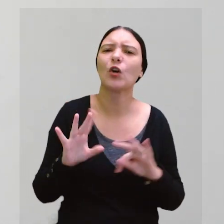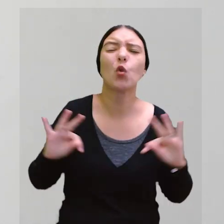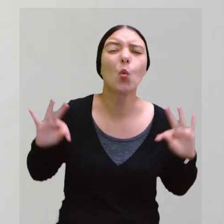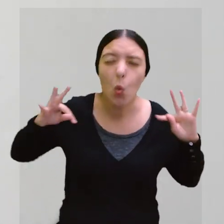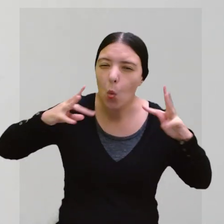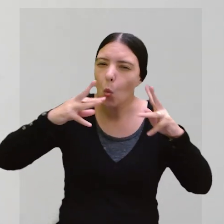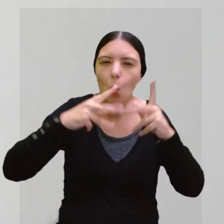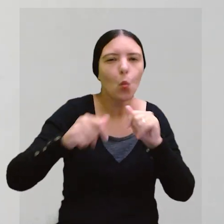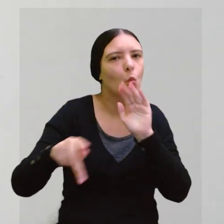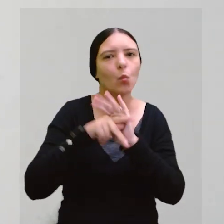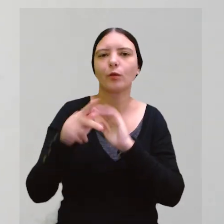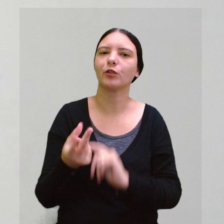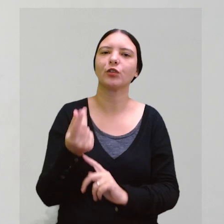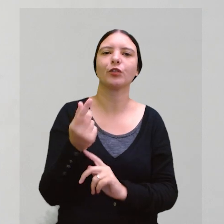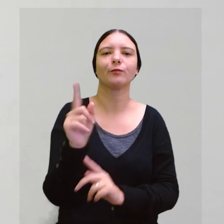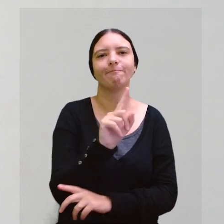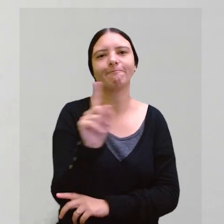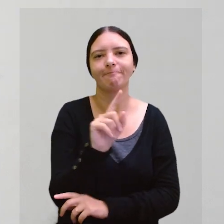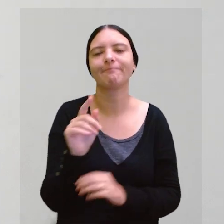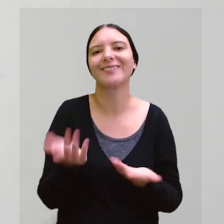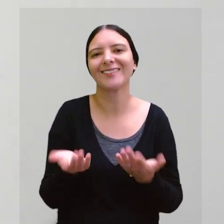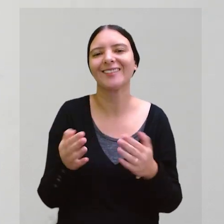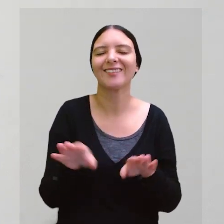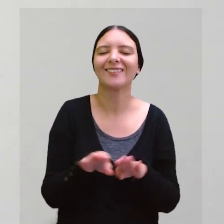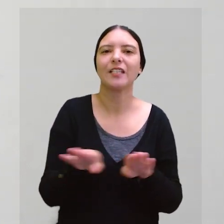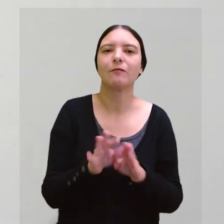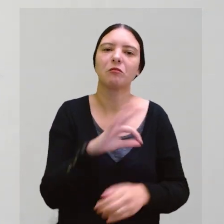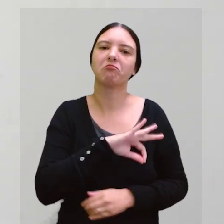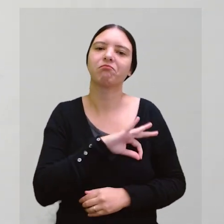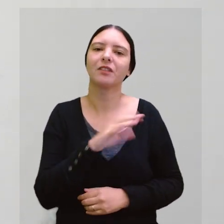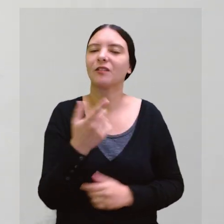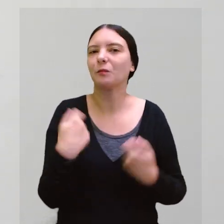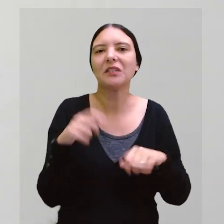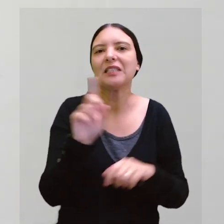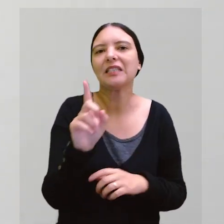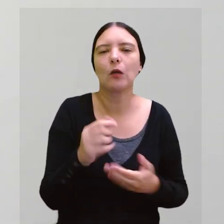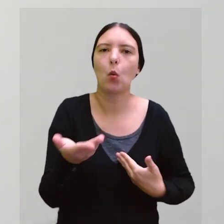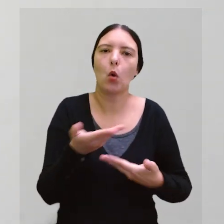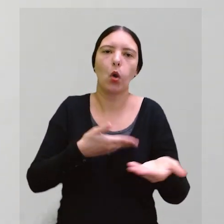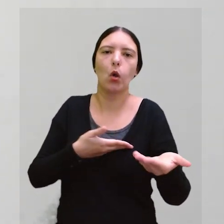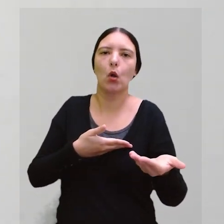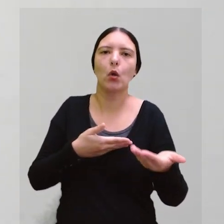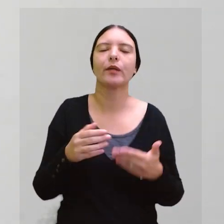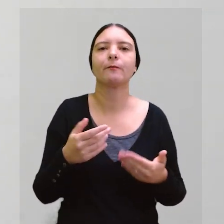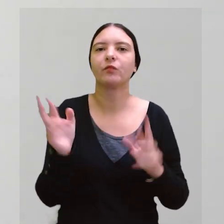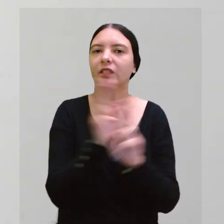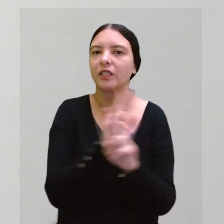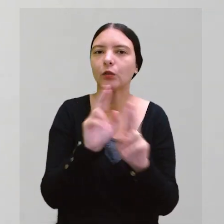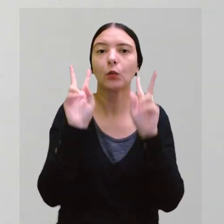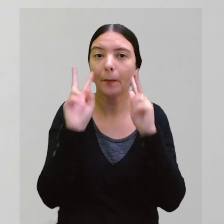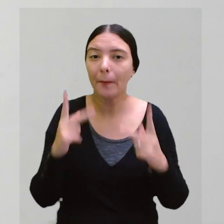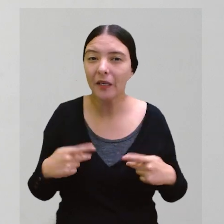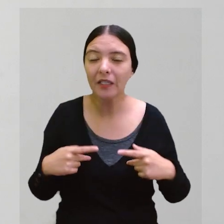é reificável. A palavra técnica, né, seria essa, mas não tem como trocar todas as relações